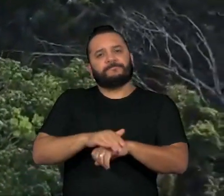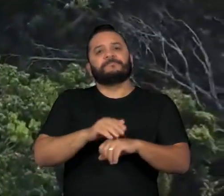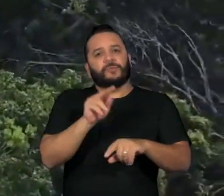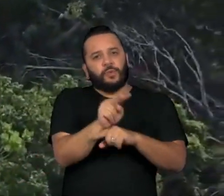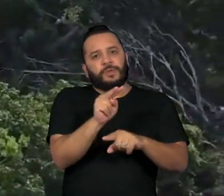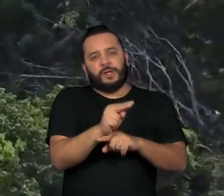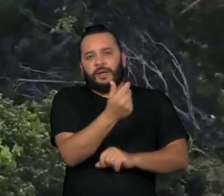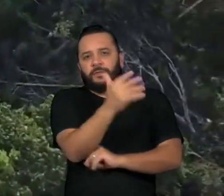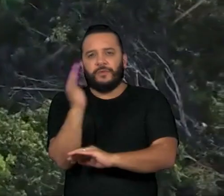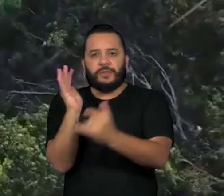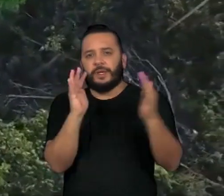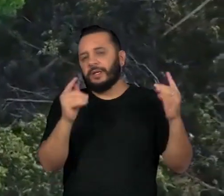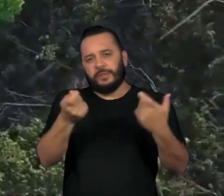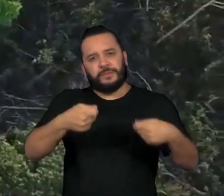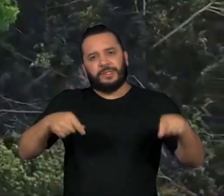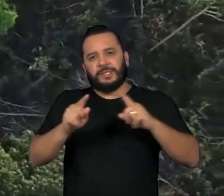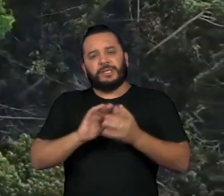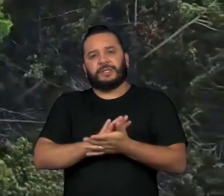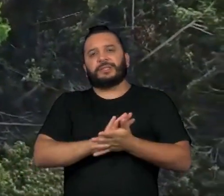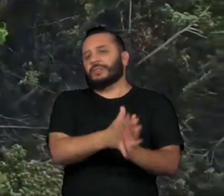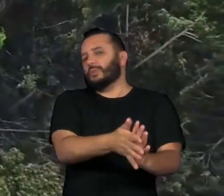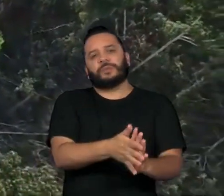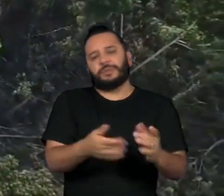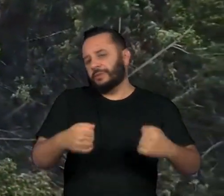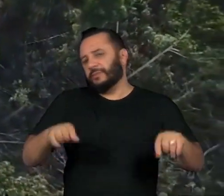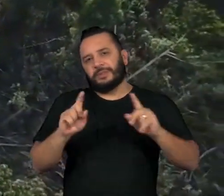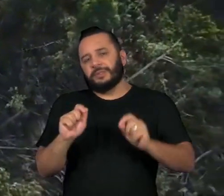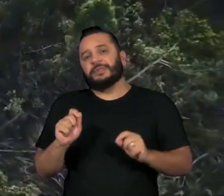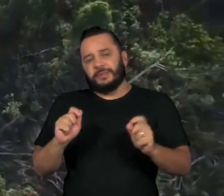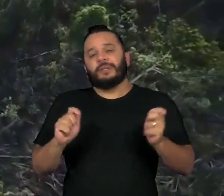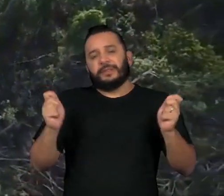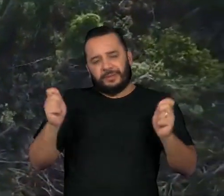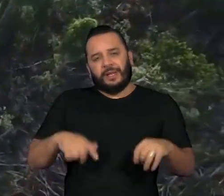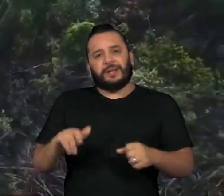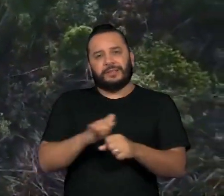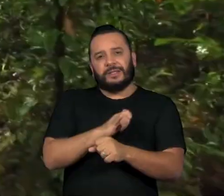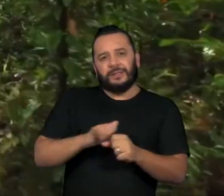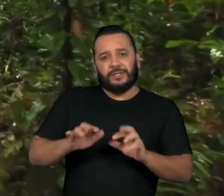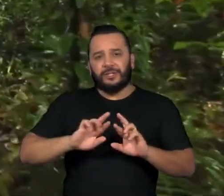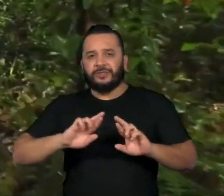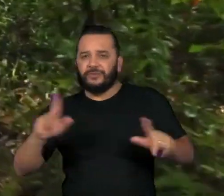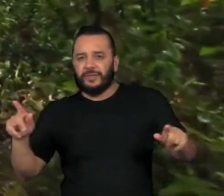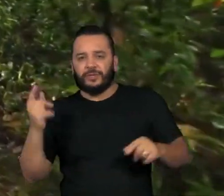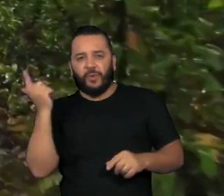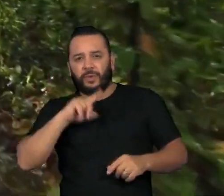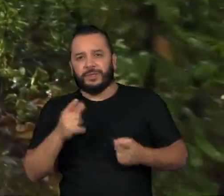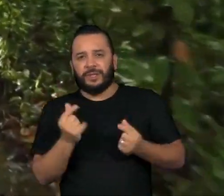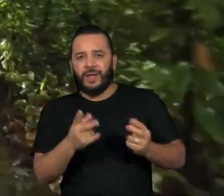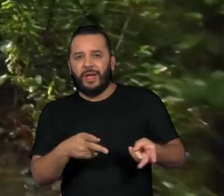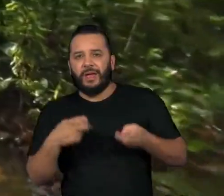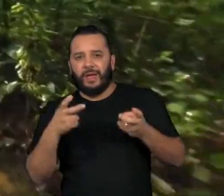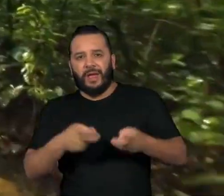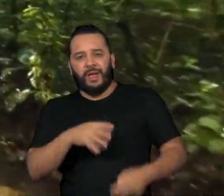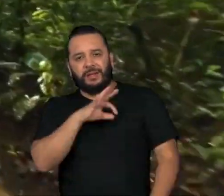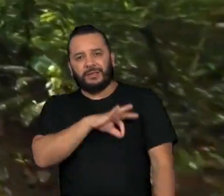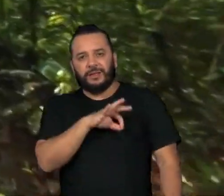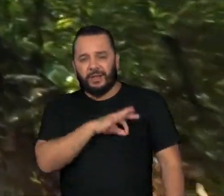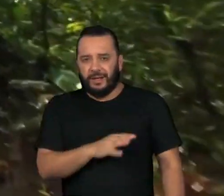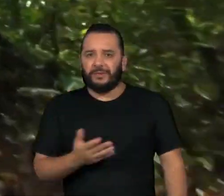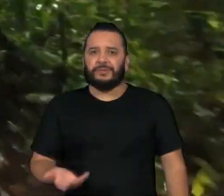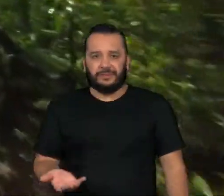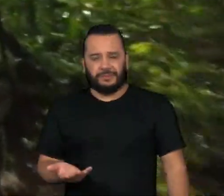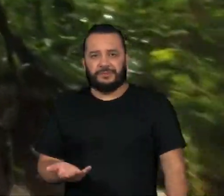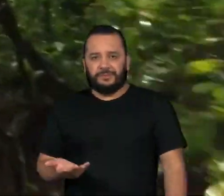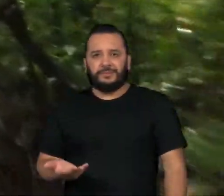precisa destruir para gerar renda ou algo nesse sentido. A gente sabe que a